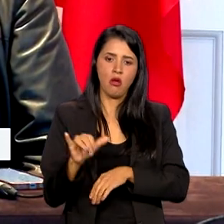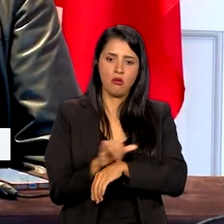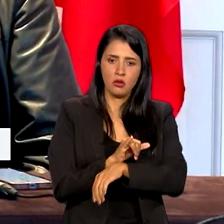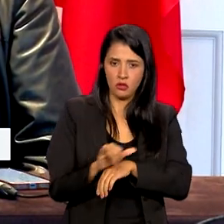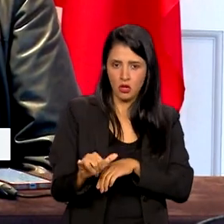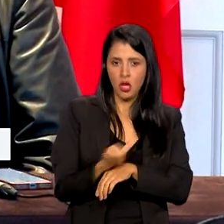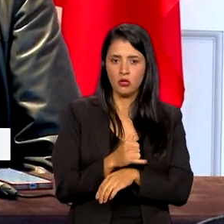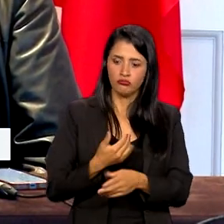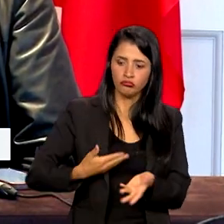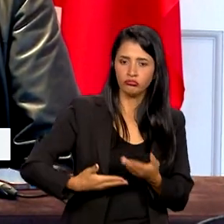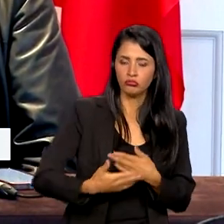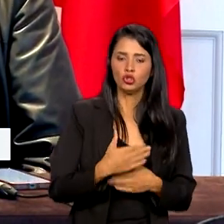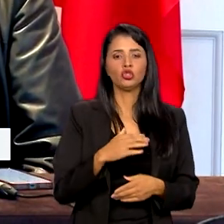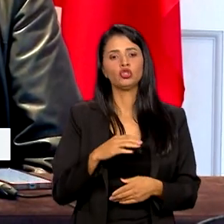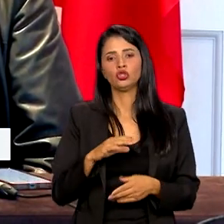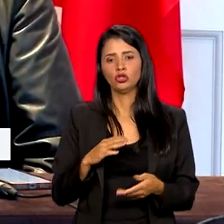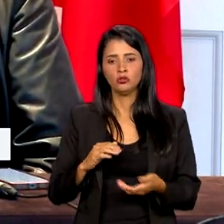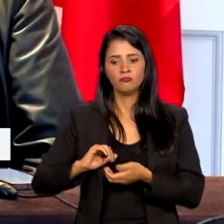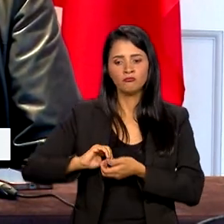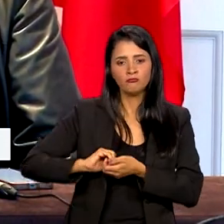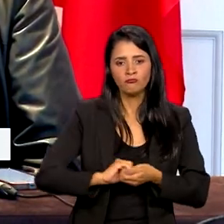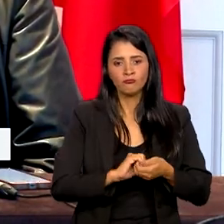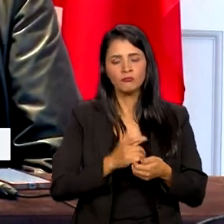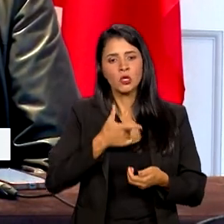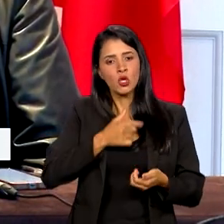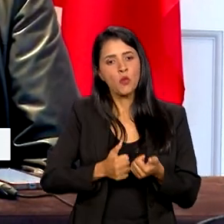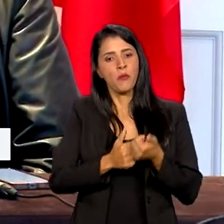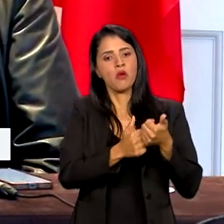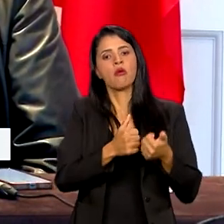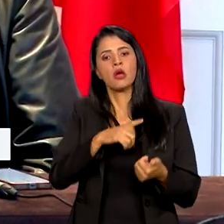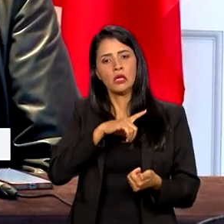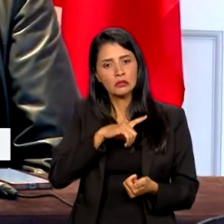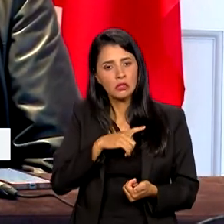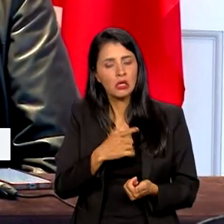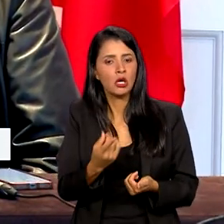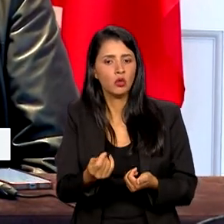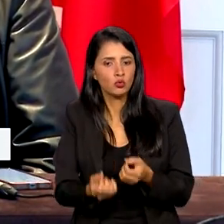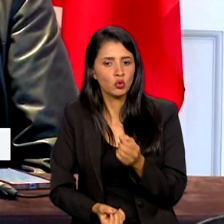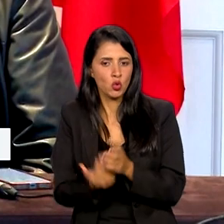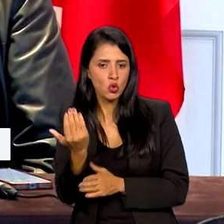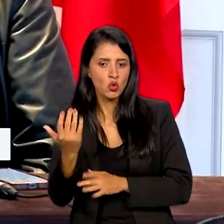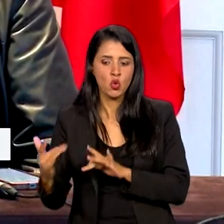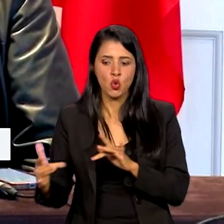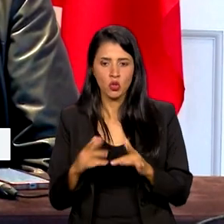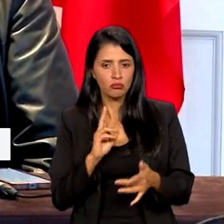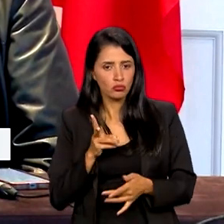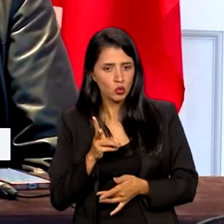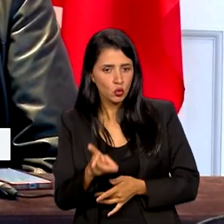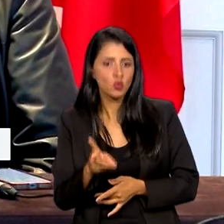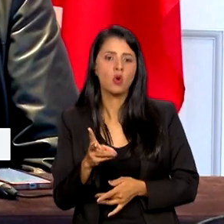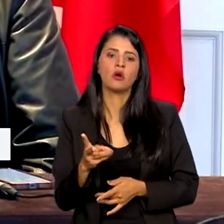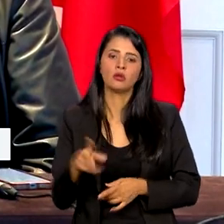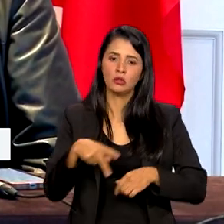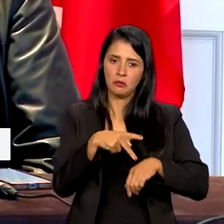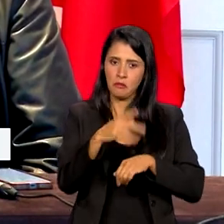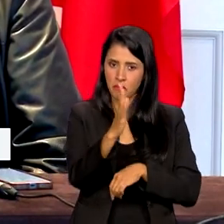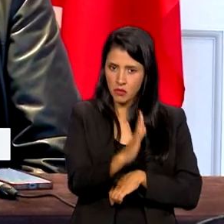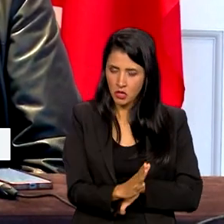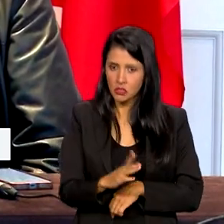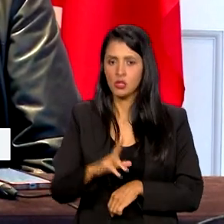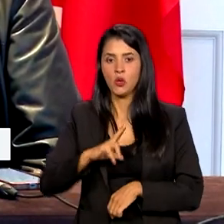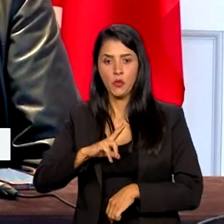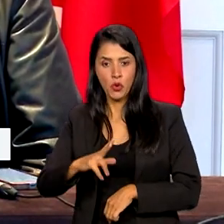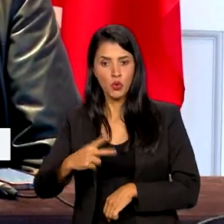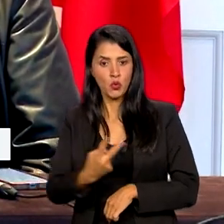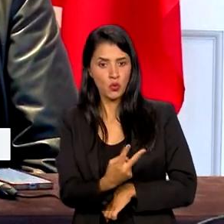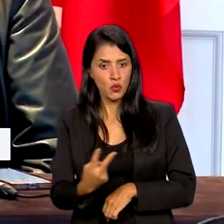cooperação técnicas, de construir meios de um contato permanente entre Brasil e Portugal, em trocas de experiências,